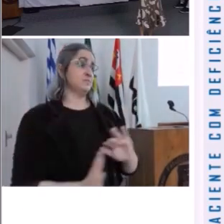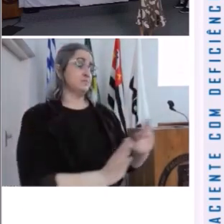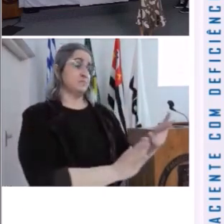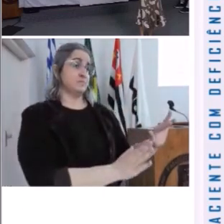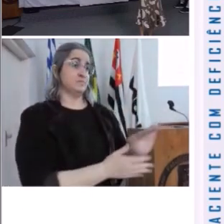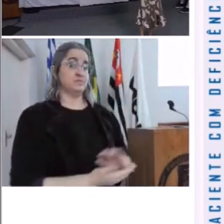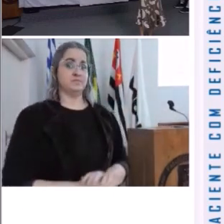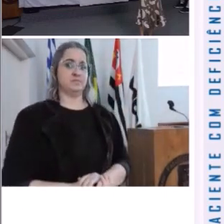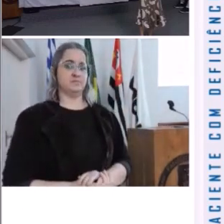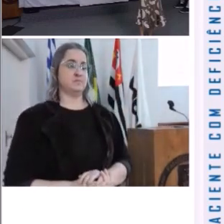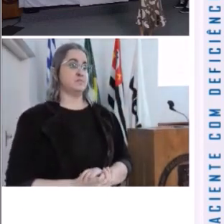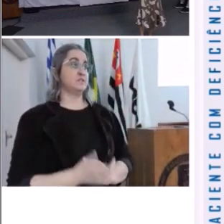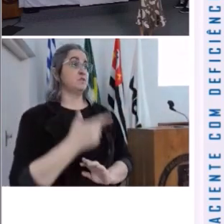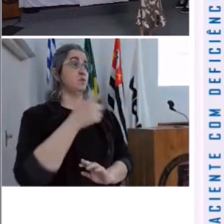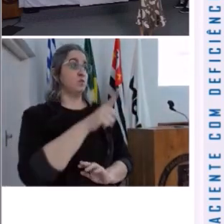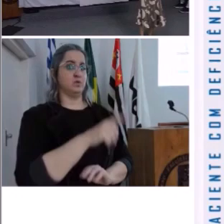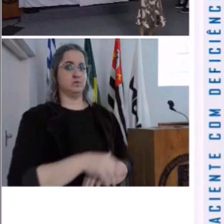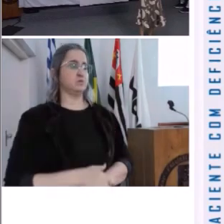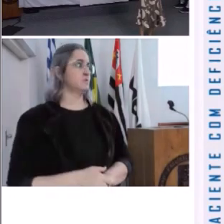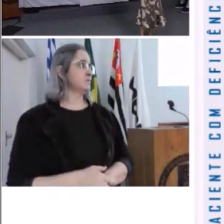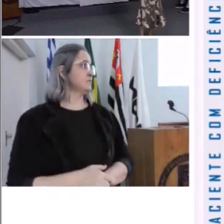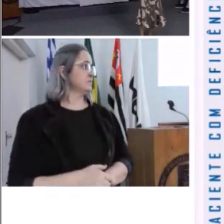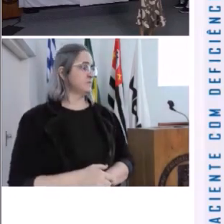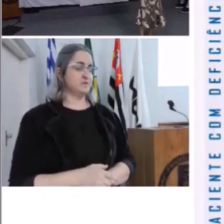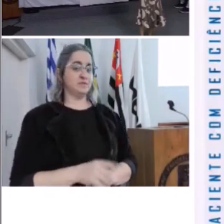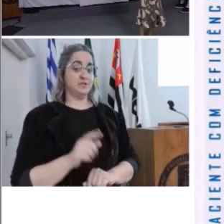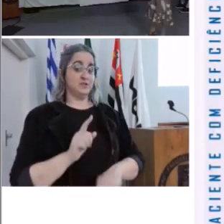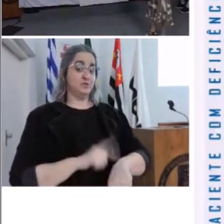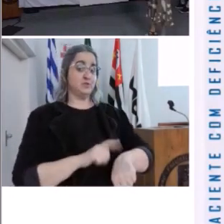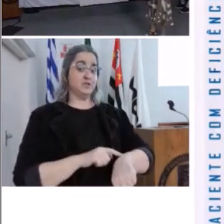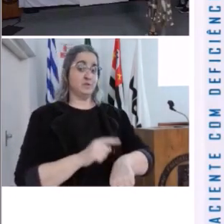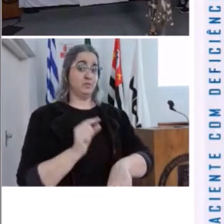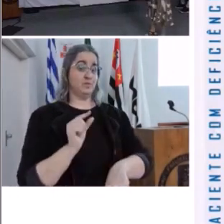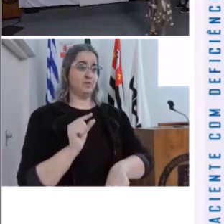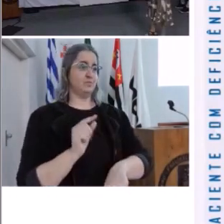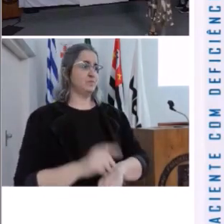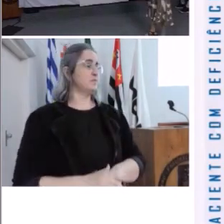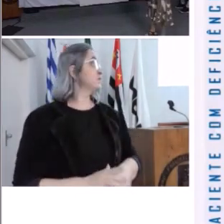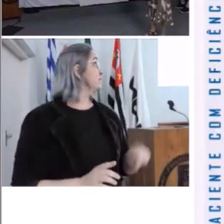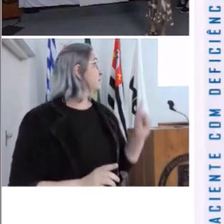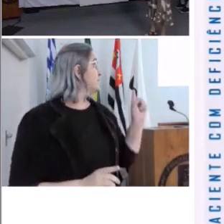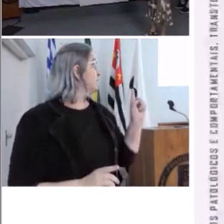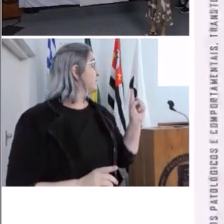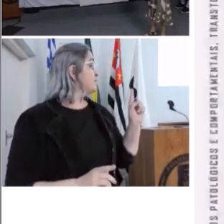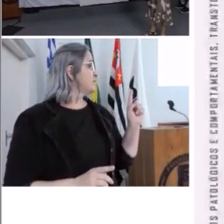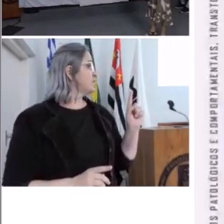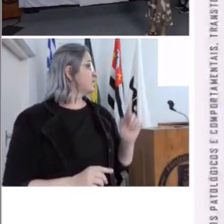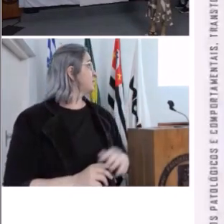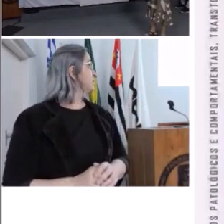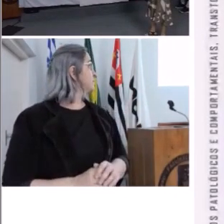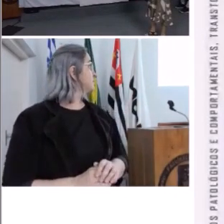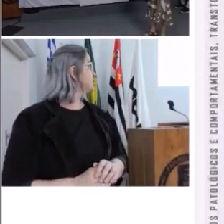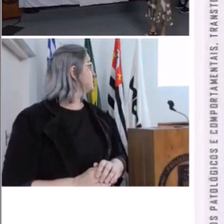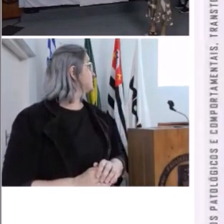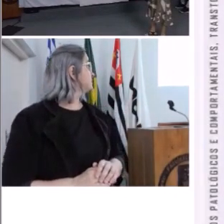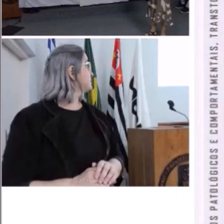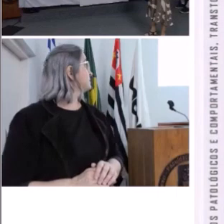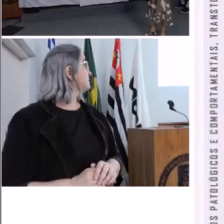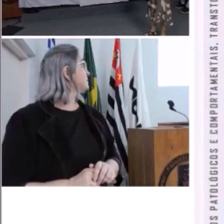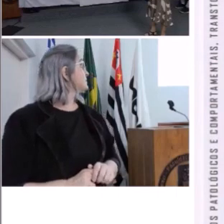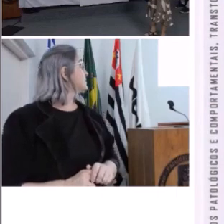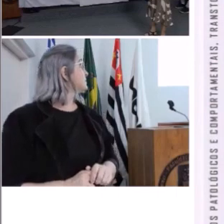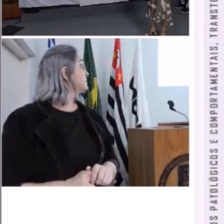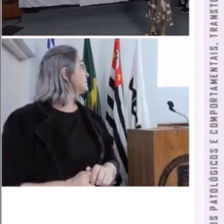Vamos na discrasia sanguínea. Gente, eu tenho um pouquinho de tempo, né? Eu vou pegar só os destaques mesmo. Vamos na